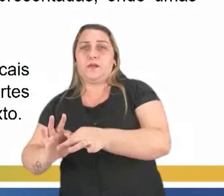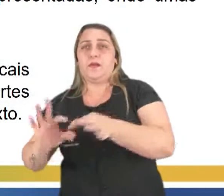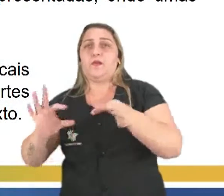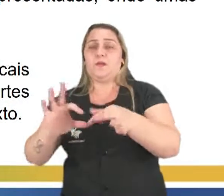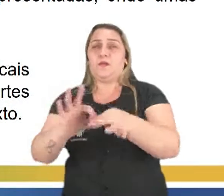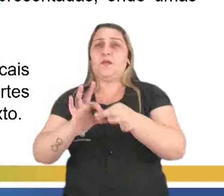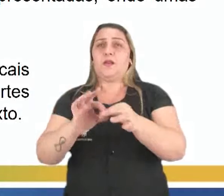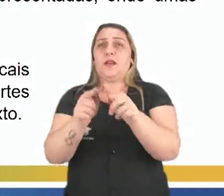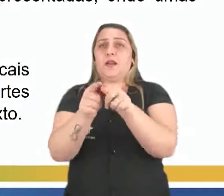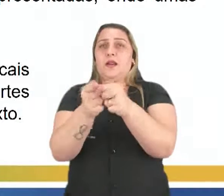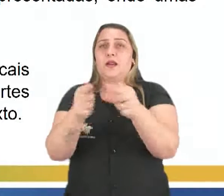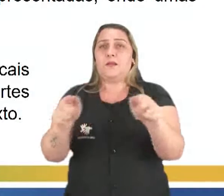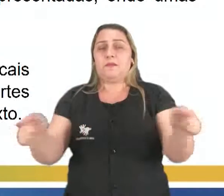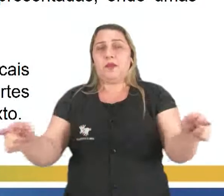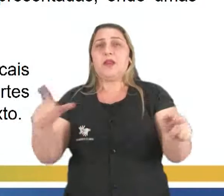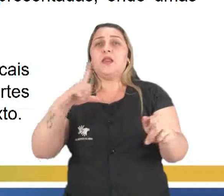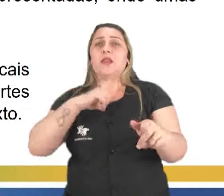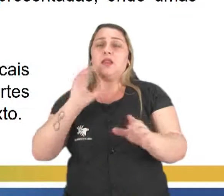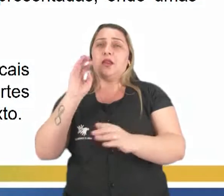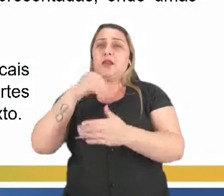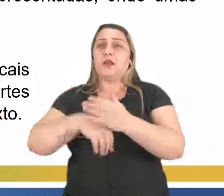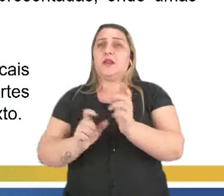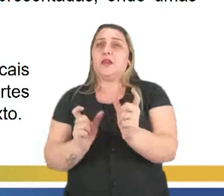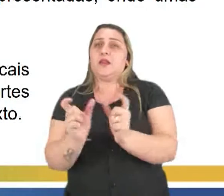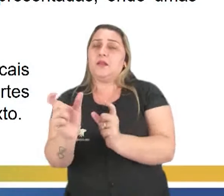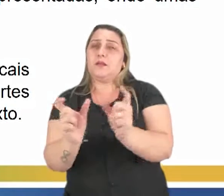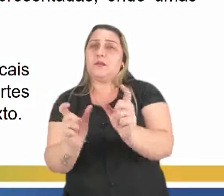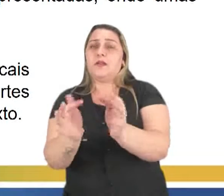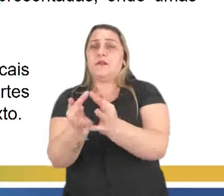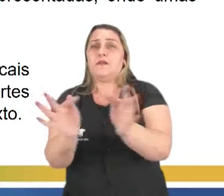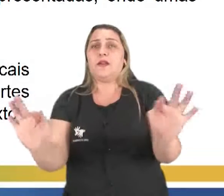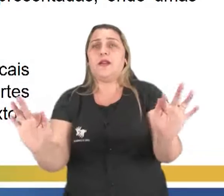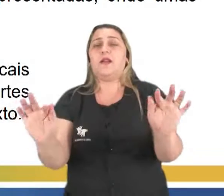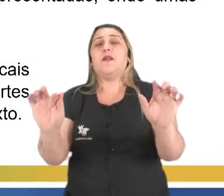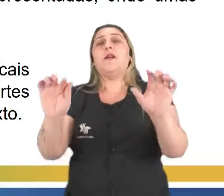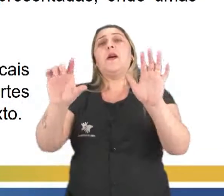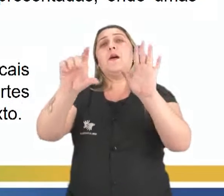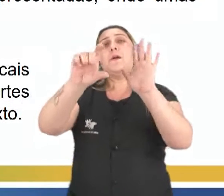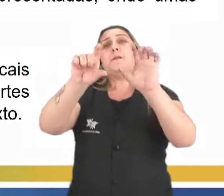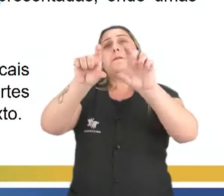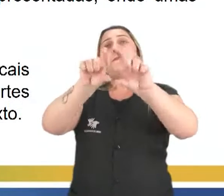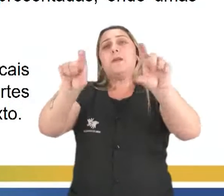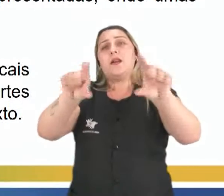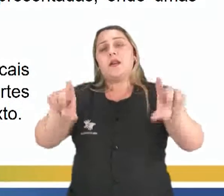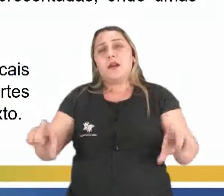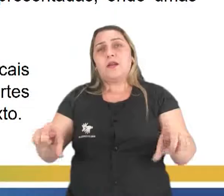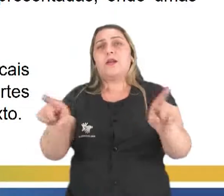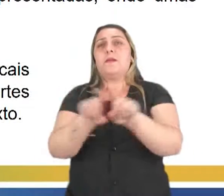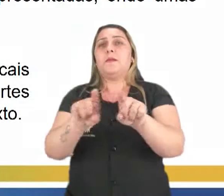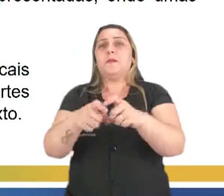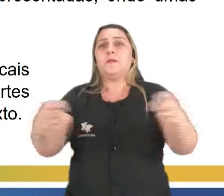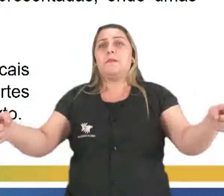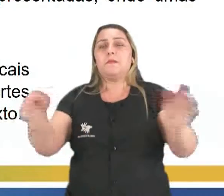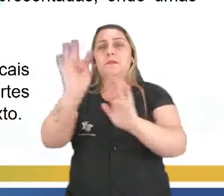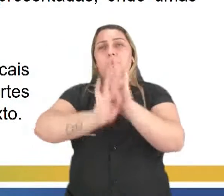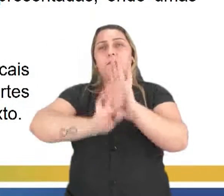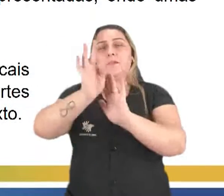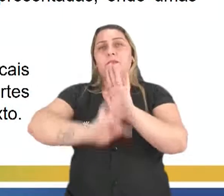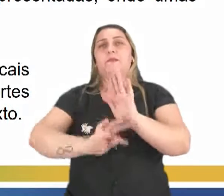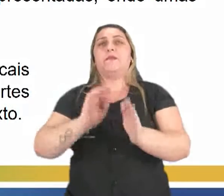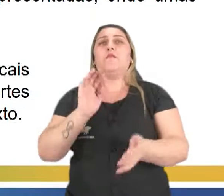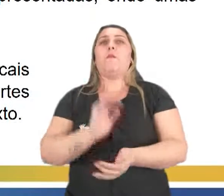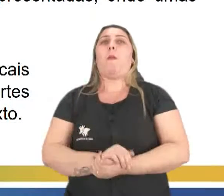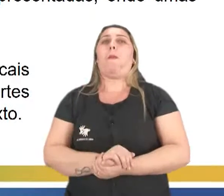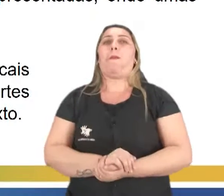conexões gramaticais existentes entre palavras, frases, parágrafos e partes maiores de um texto.